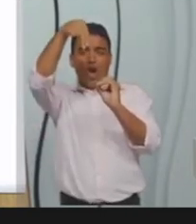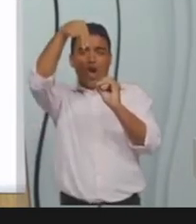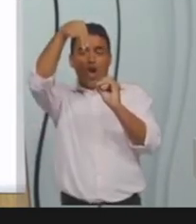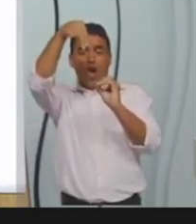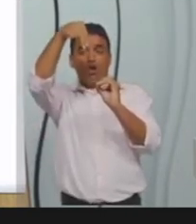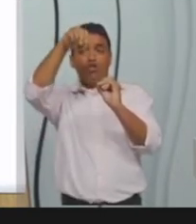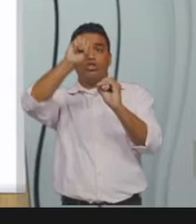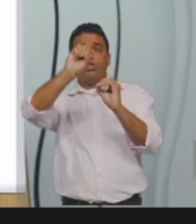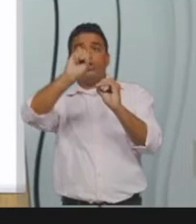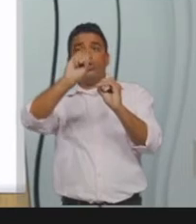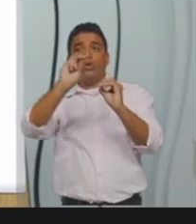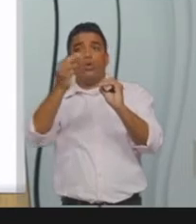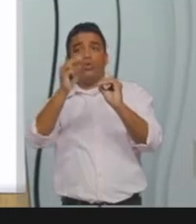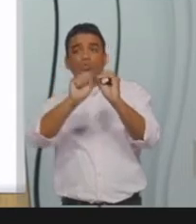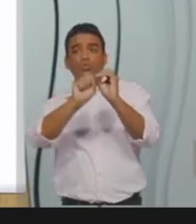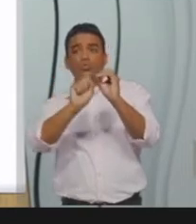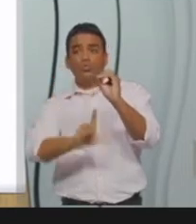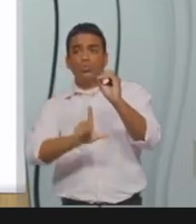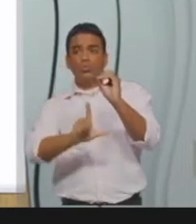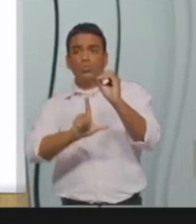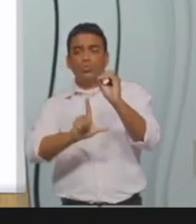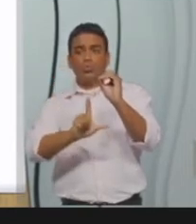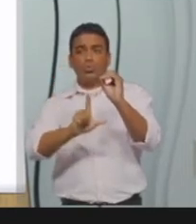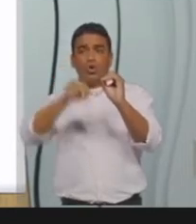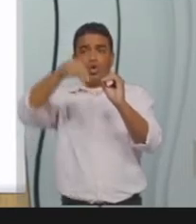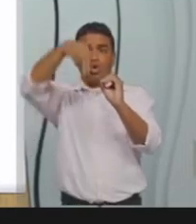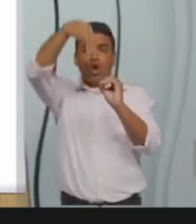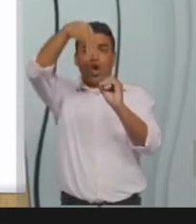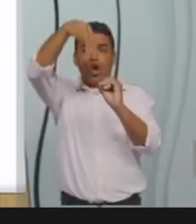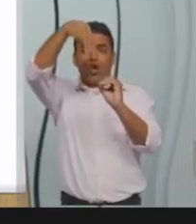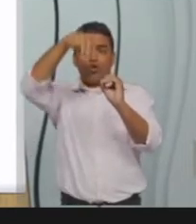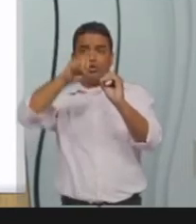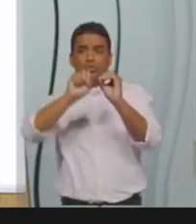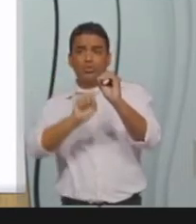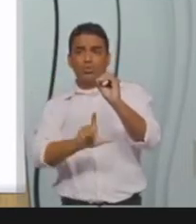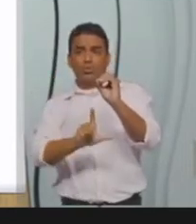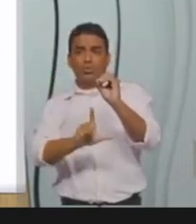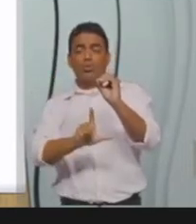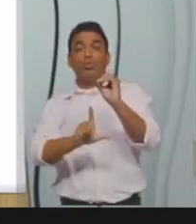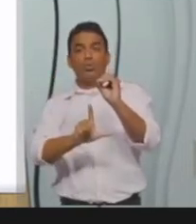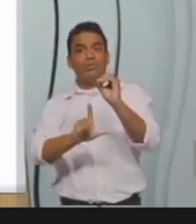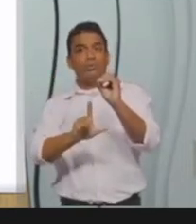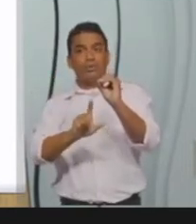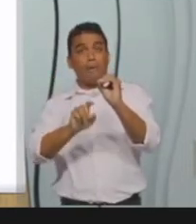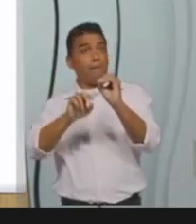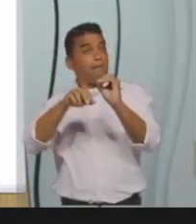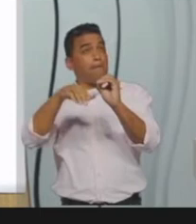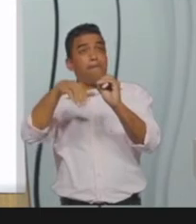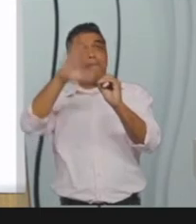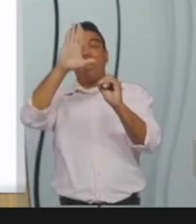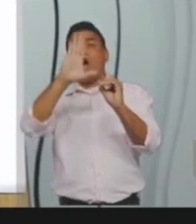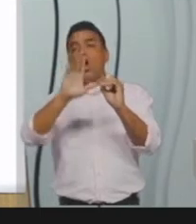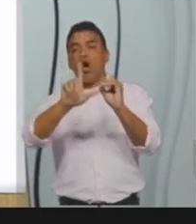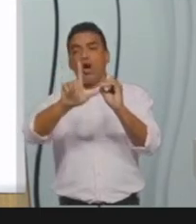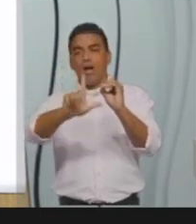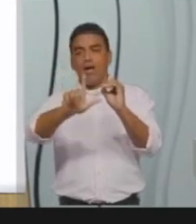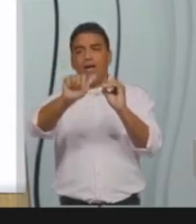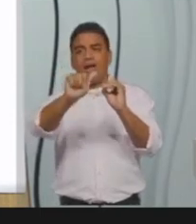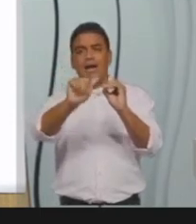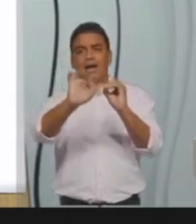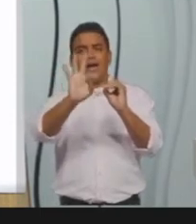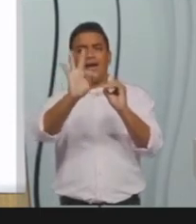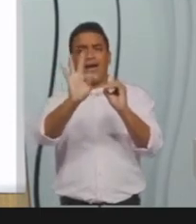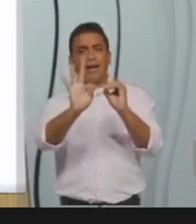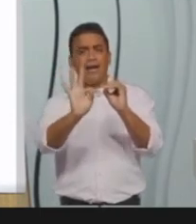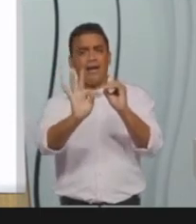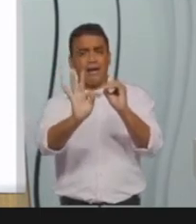em direção ao sul, quanto mais longe da linha do Equador, maior a latitude. Então, quanto mais próximo